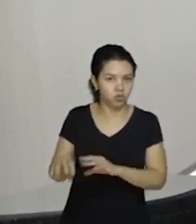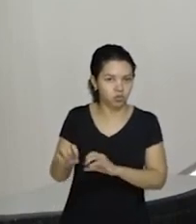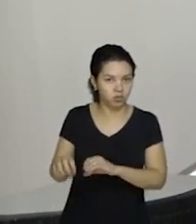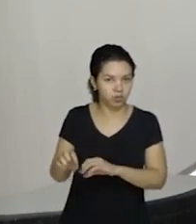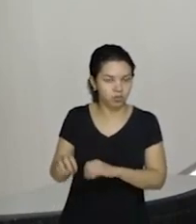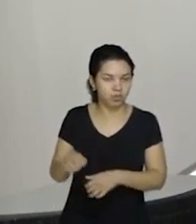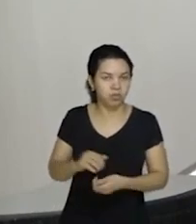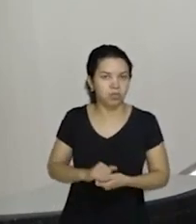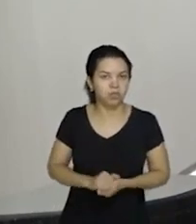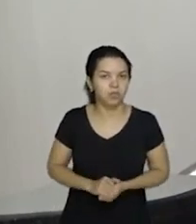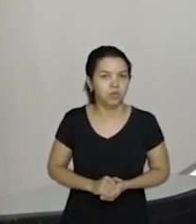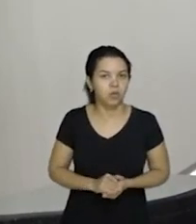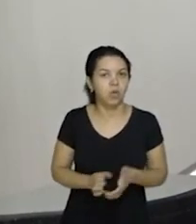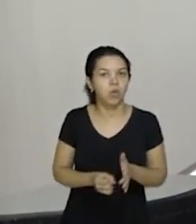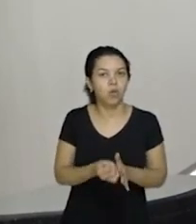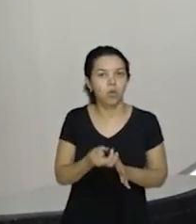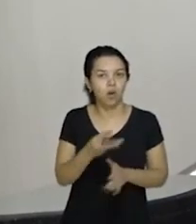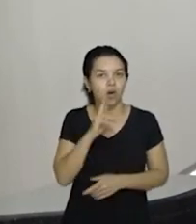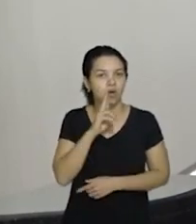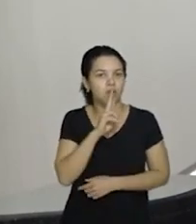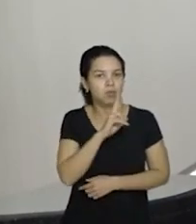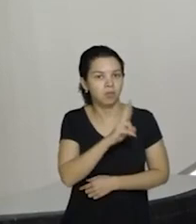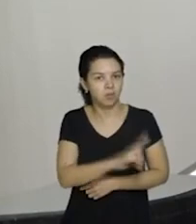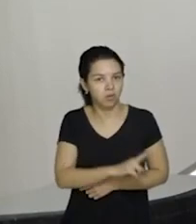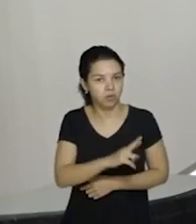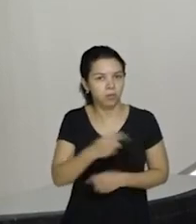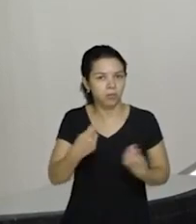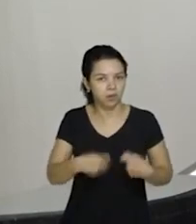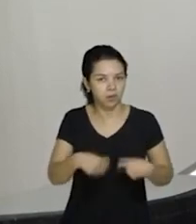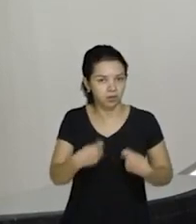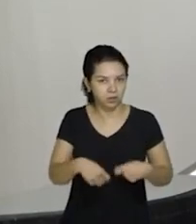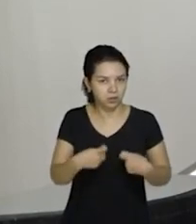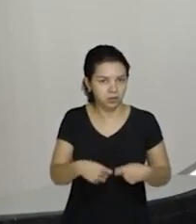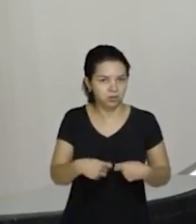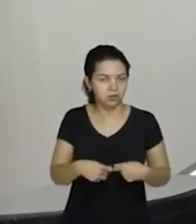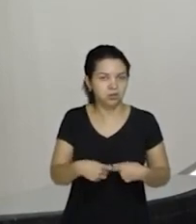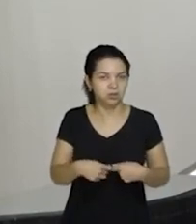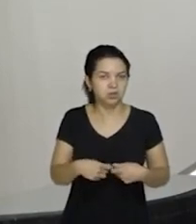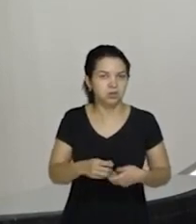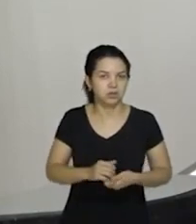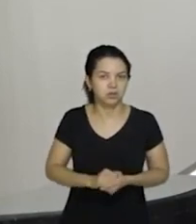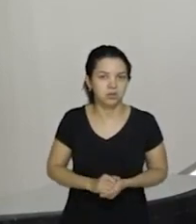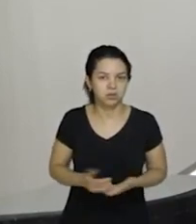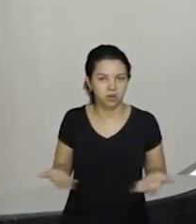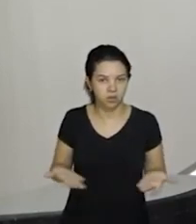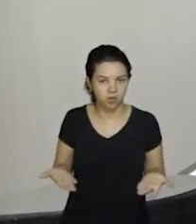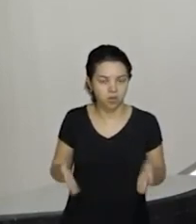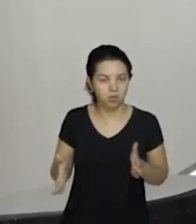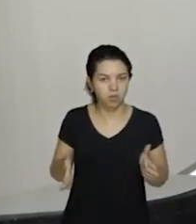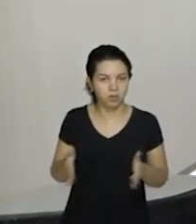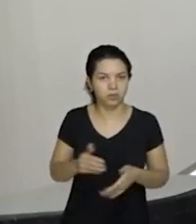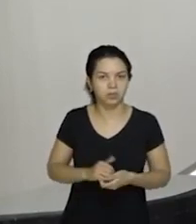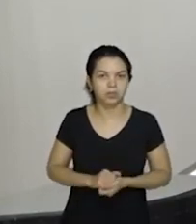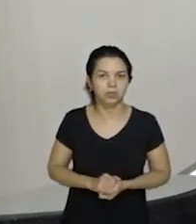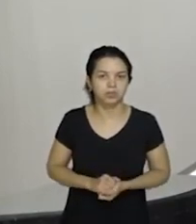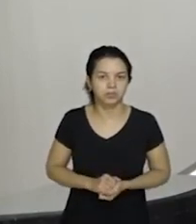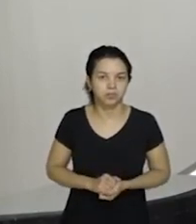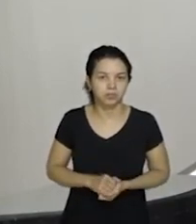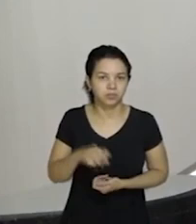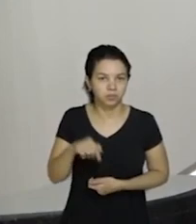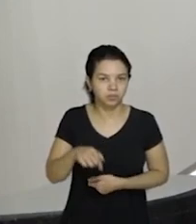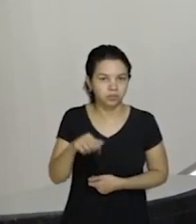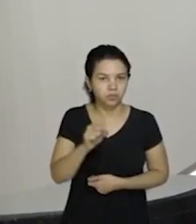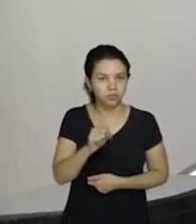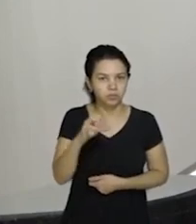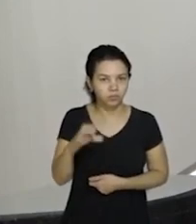Quais são as respostas que precisam ser dadas neste momento em Santa Catarina